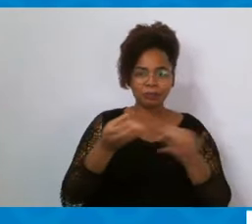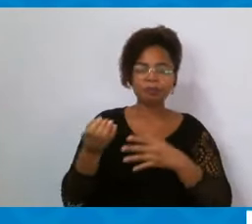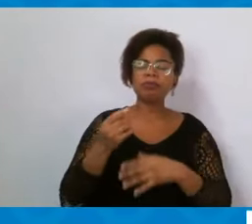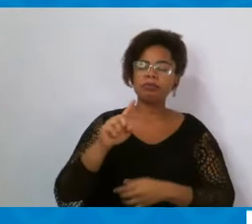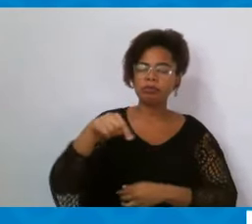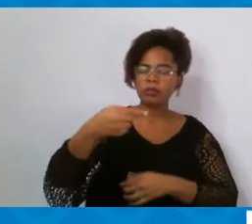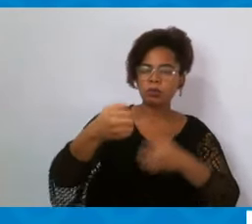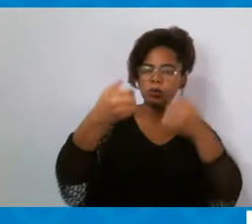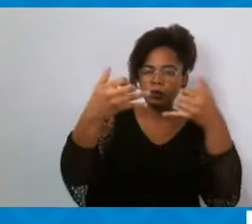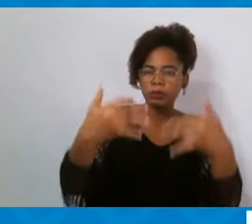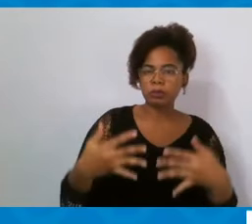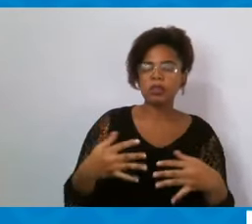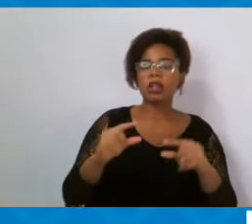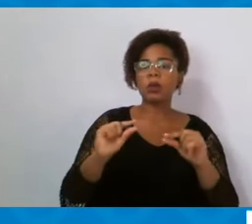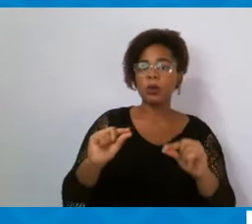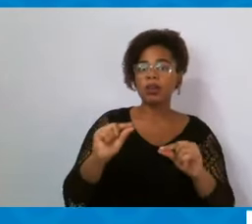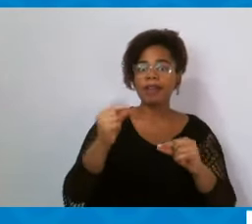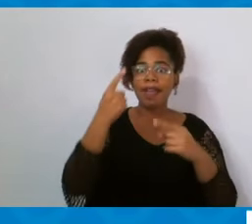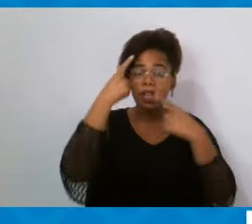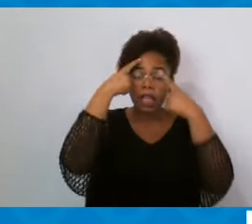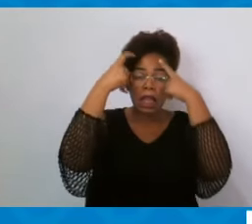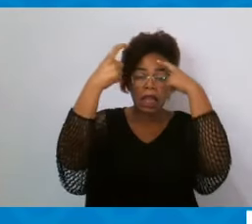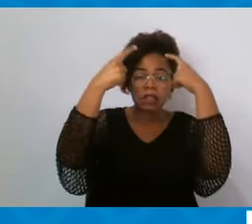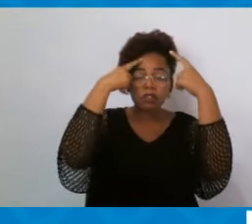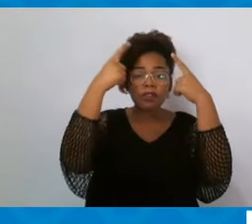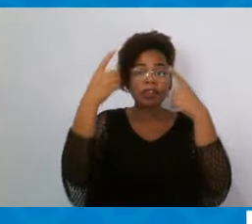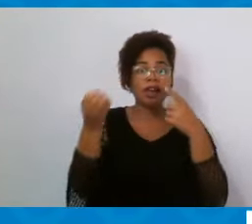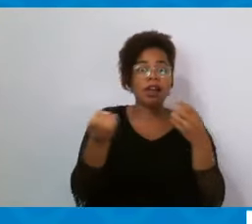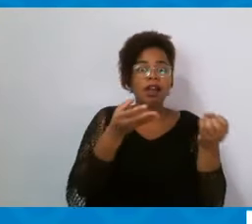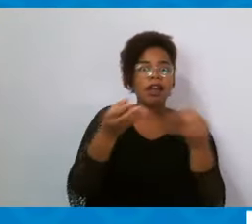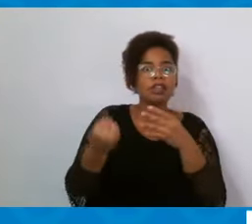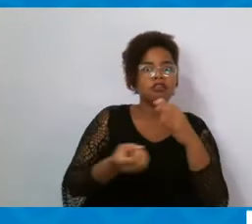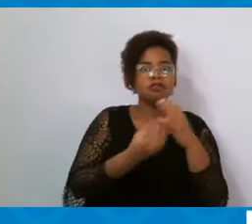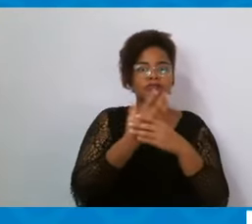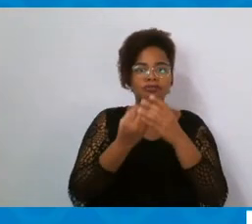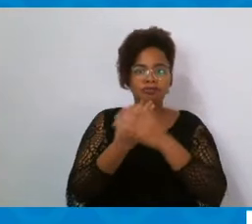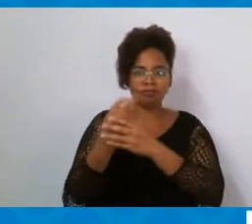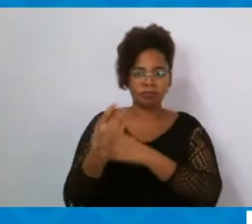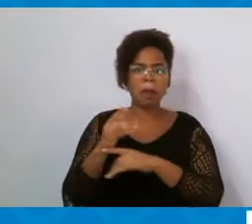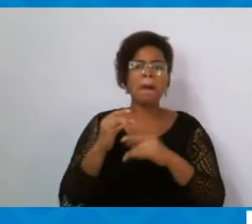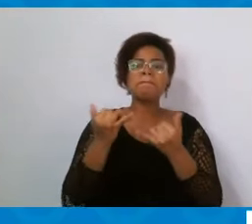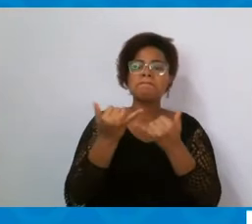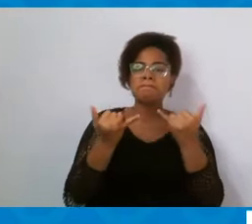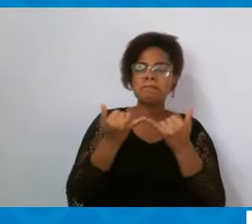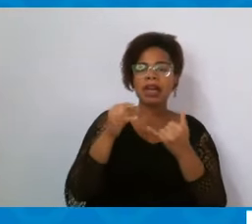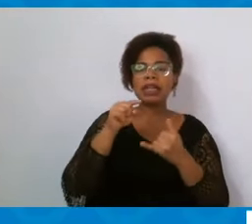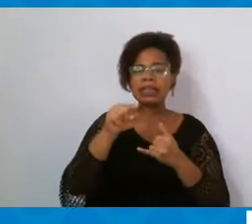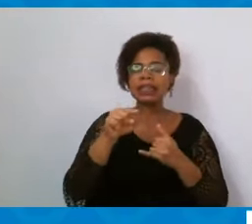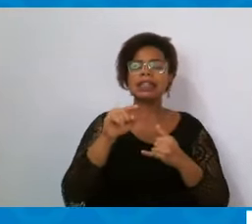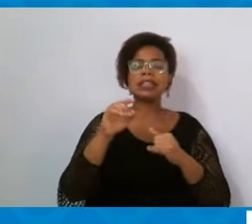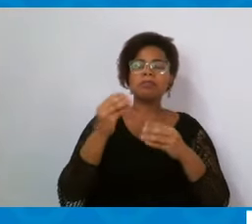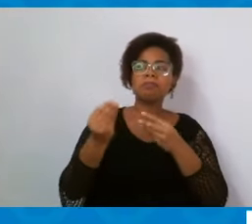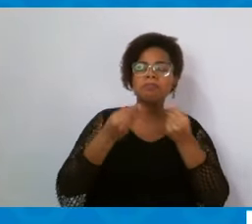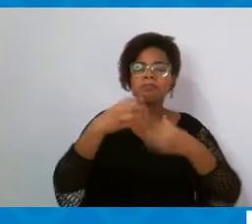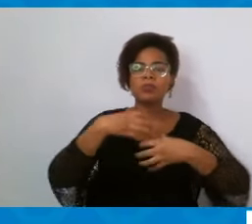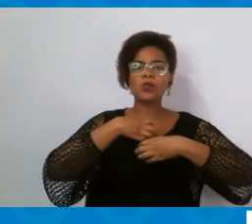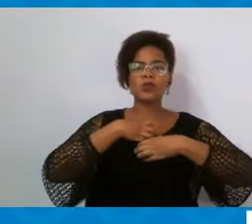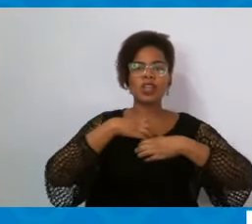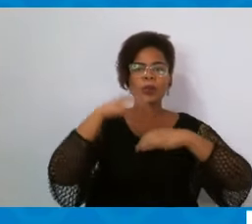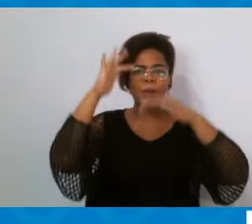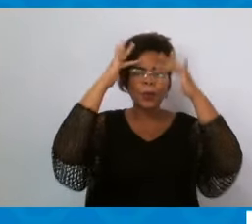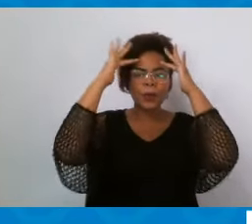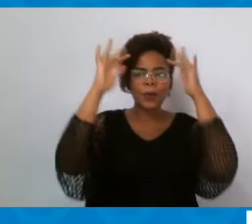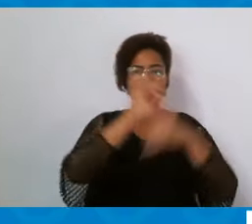a criatividade, que parece uma coisa muito abstrata, ela tem aspectos muito concretos que a gente pode incentivar dentro da escola,